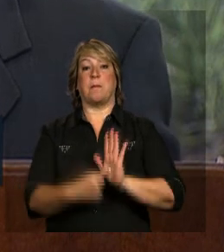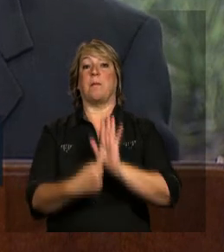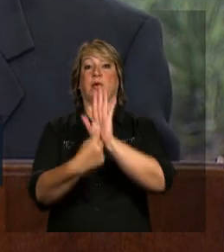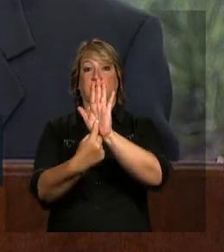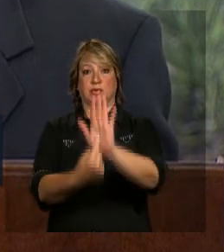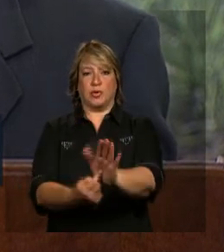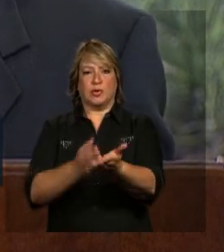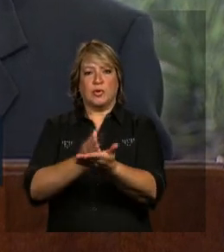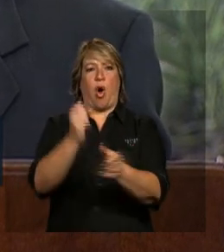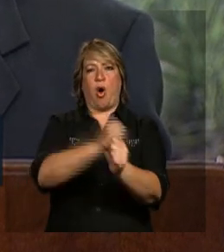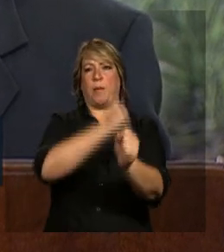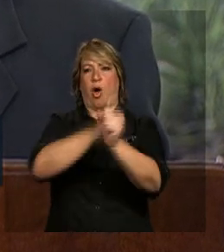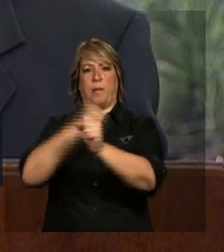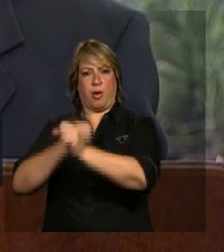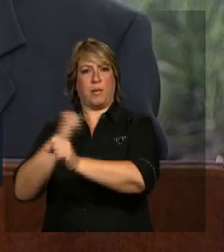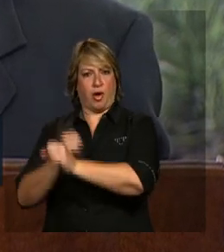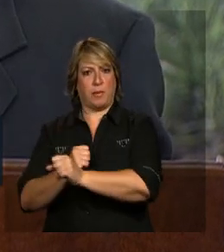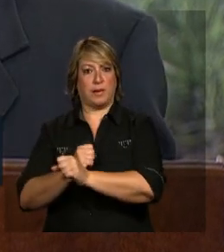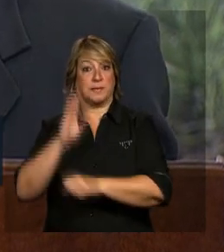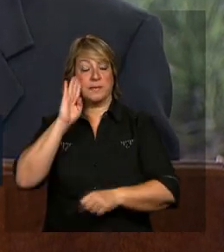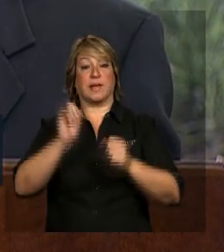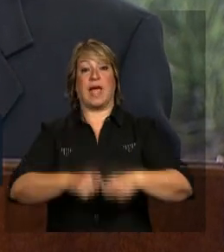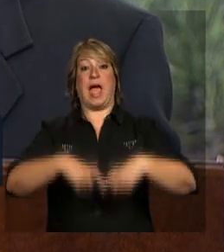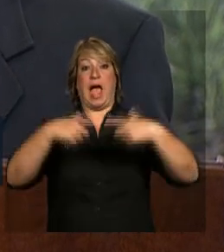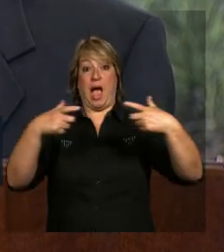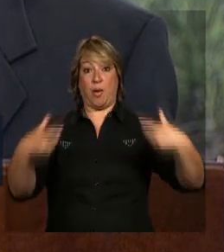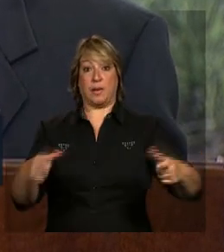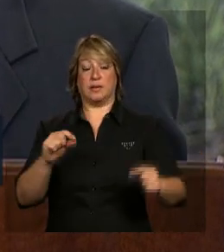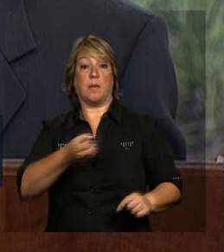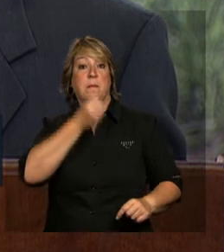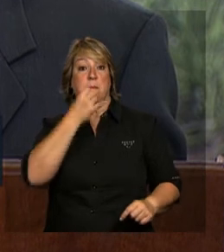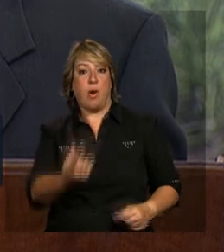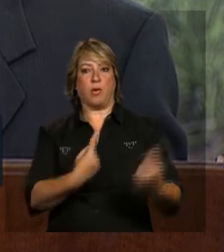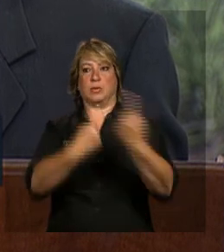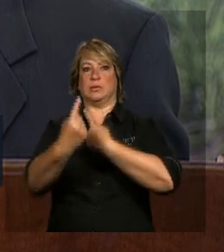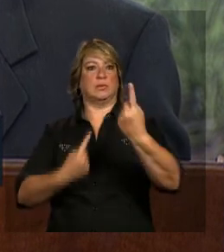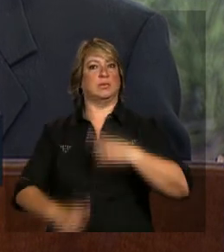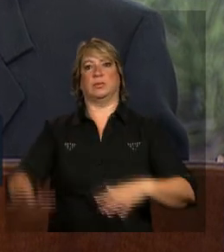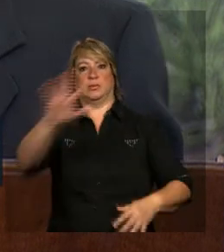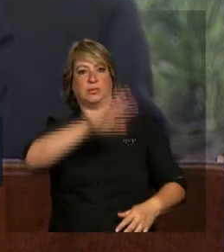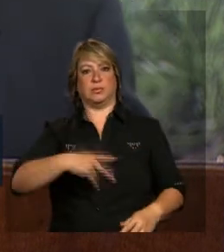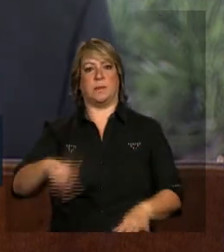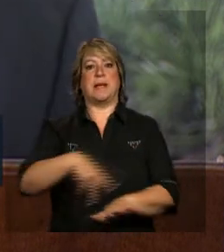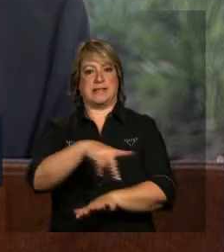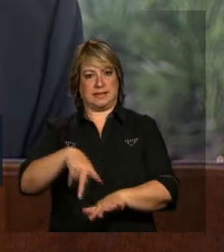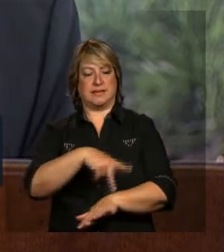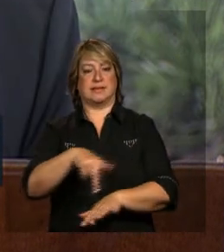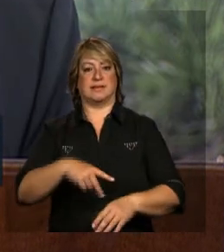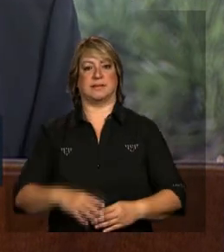direção de obras voltadas para o aumento da eficiência logística do país